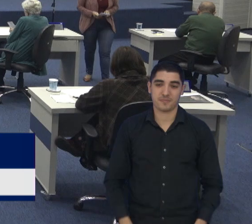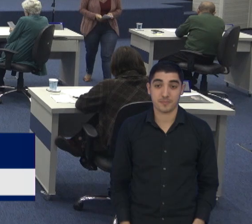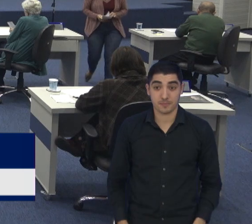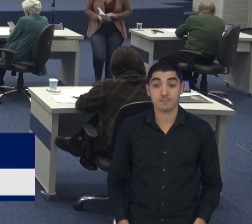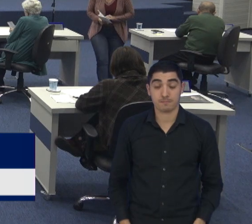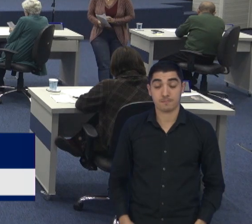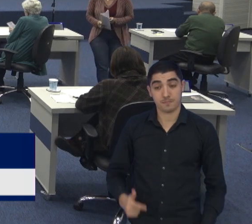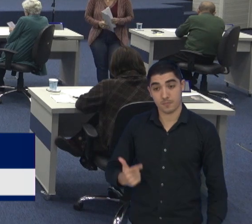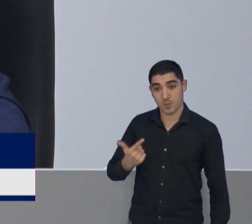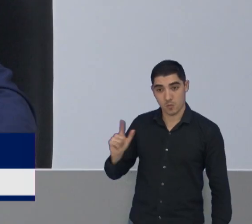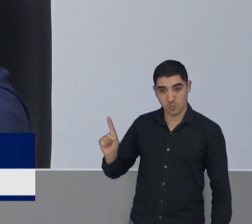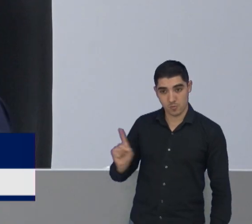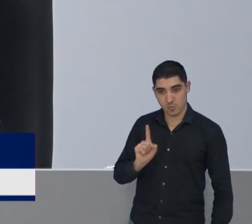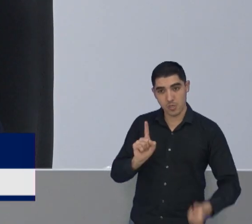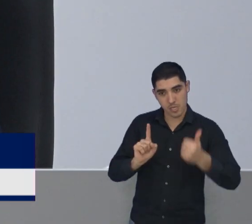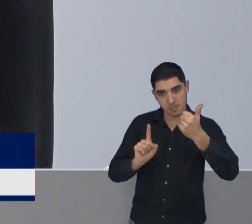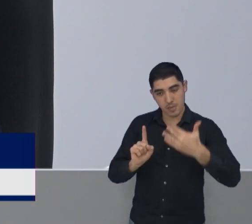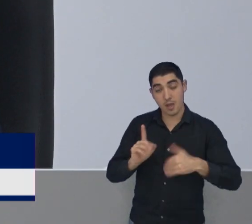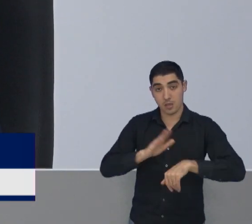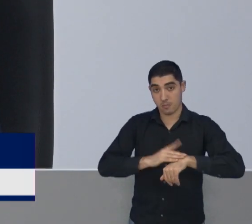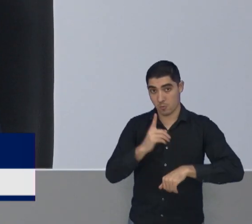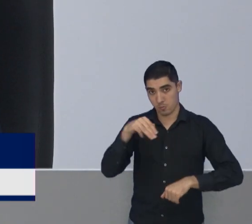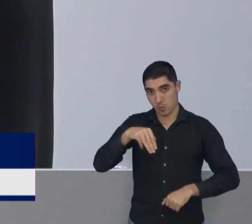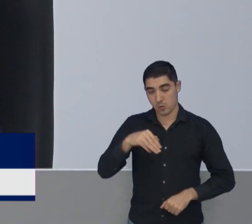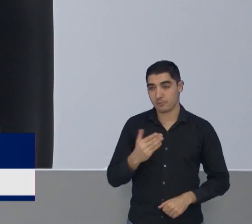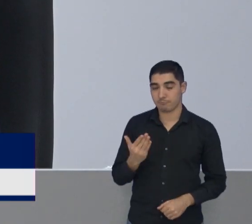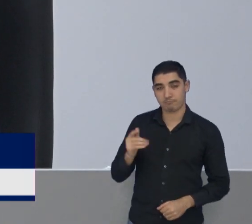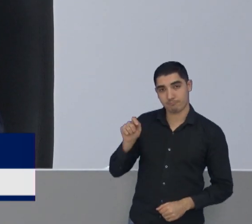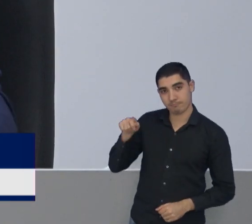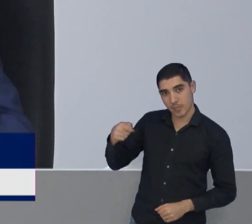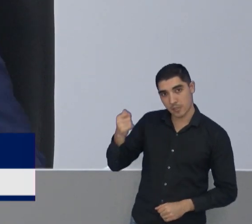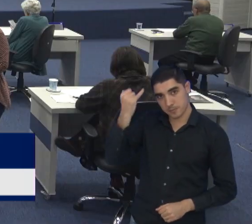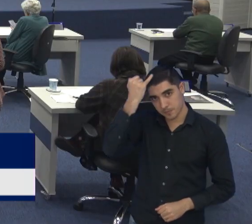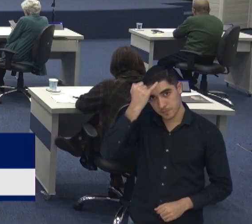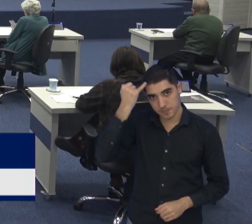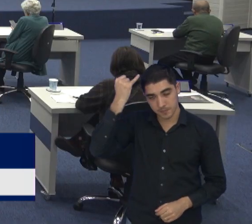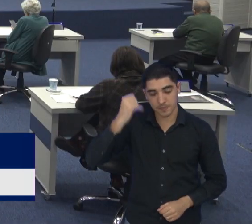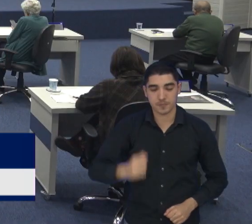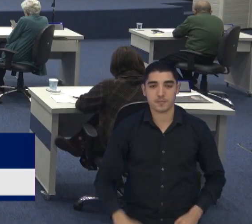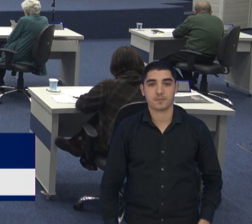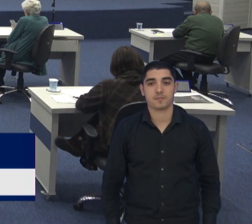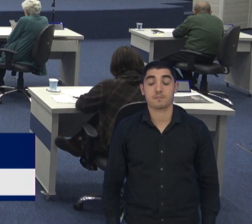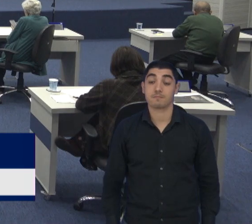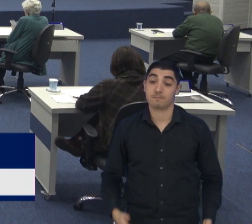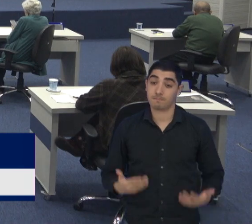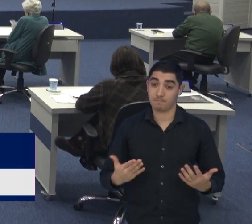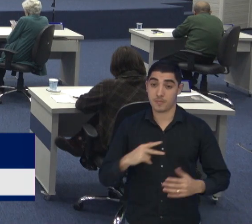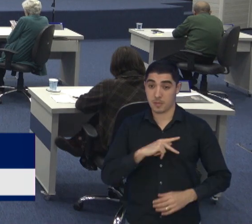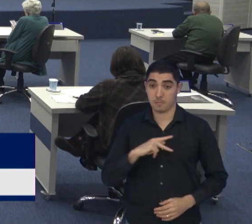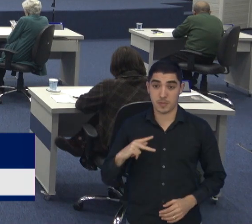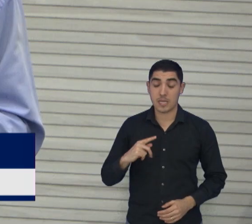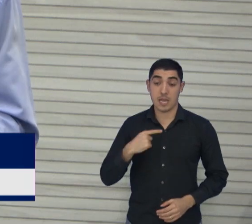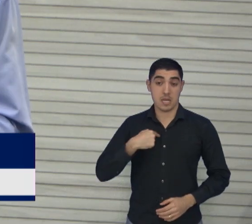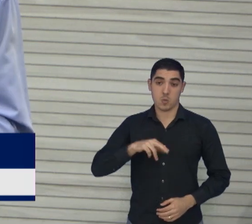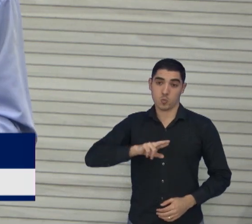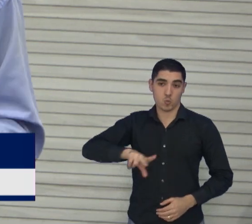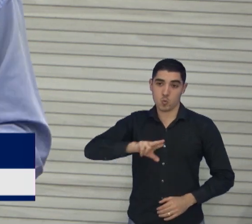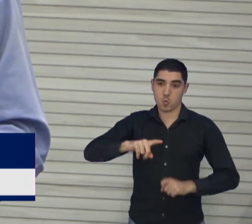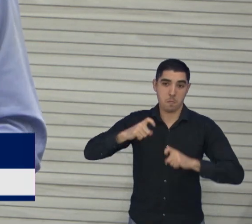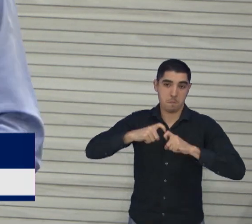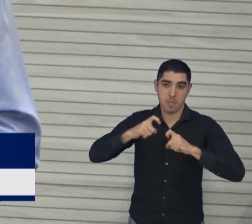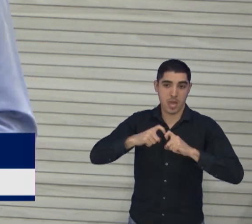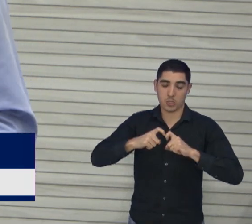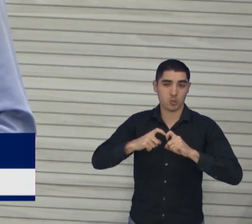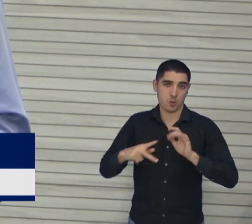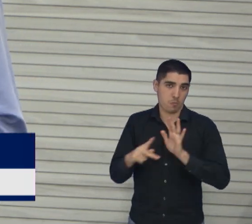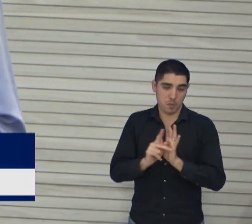Justificativa de votação, por tempo de 1 minuto, o vereador doutor Zé Cláudio. Bom, presidente, eu não sou oncologista nem cirurgião